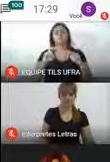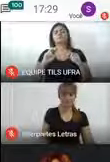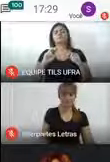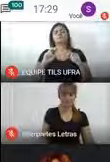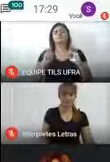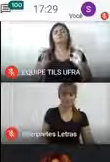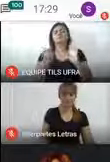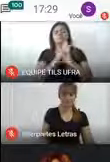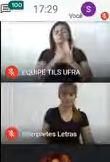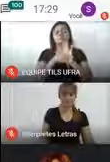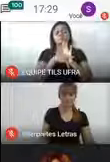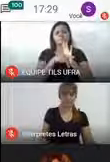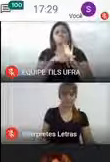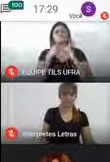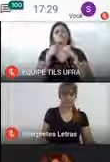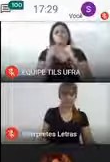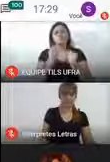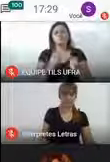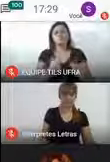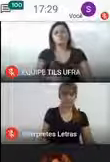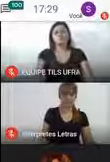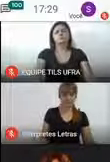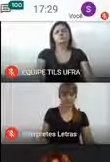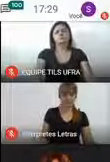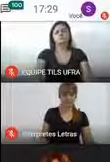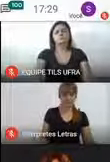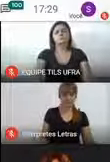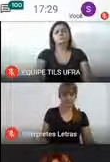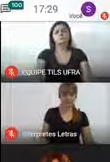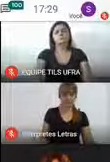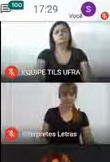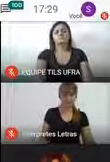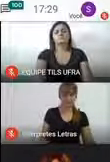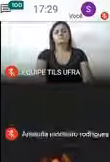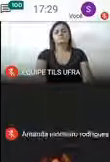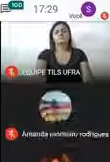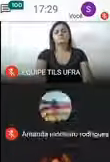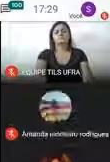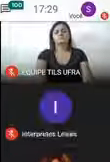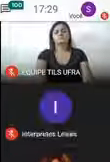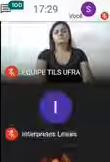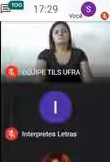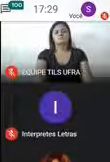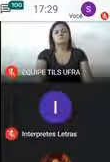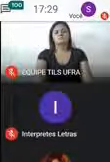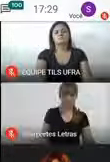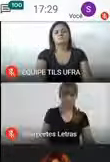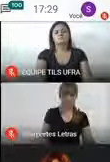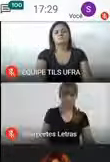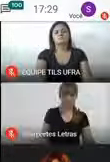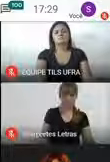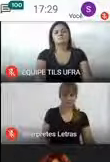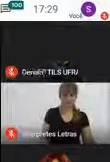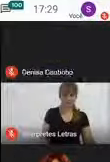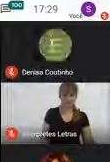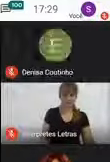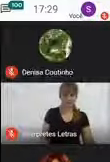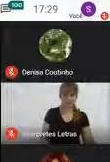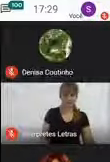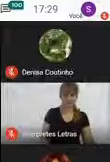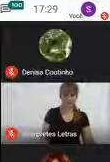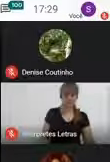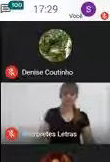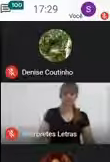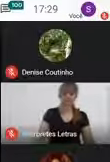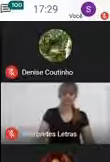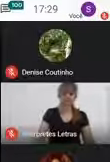estudo também, que eu não citei aqui, mas é um estudo da professora Denise Cardoso, feito com comunidades quilombolas também, utilizou dados